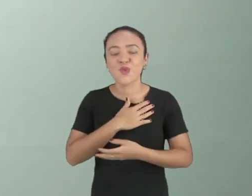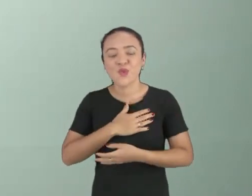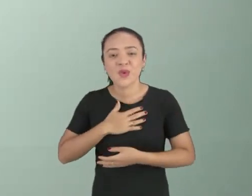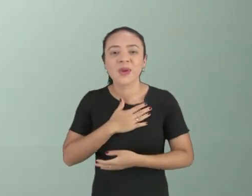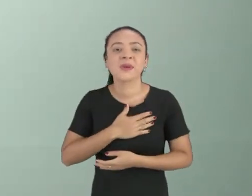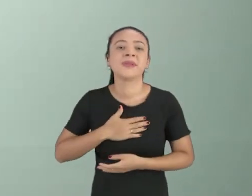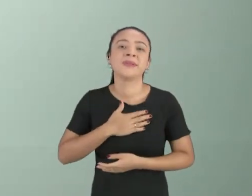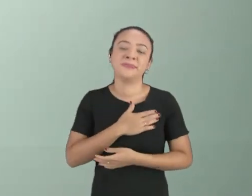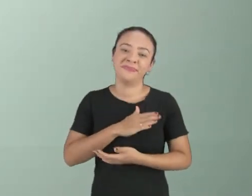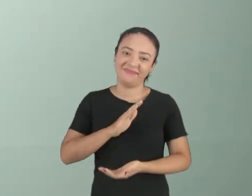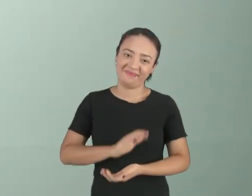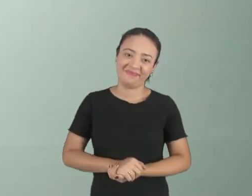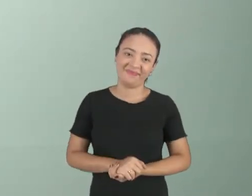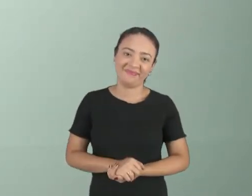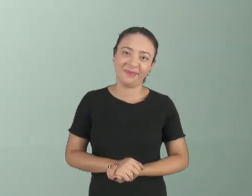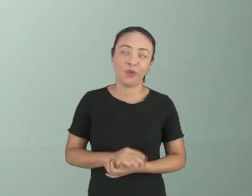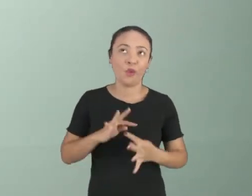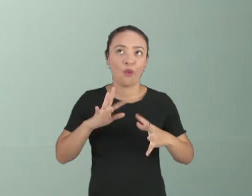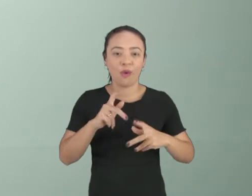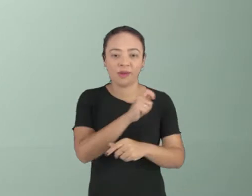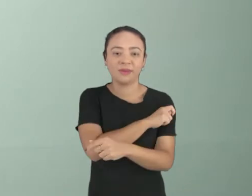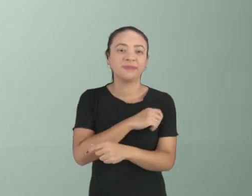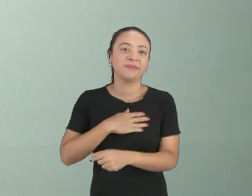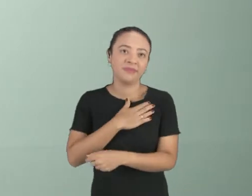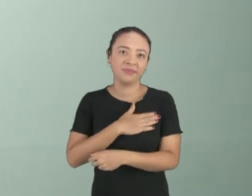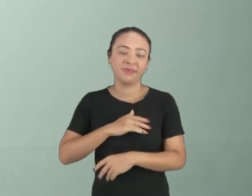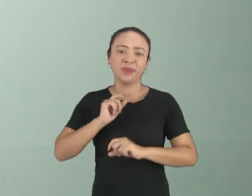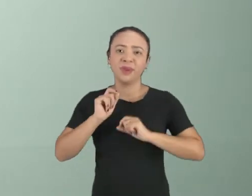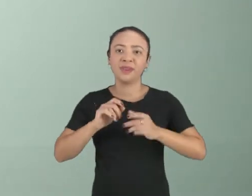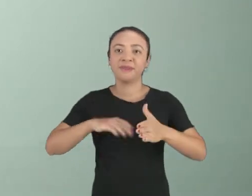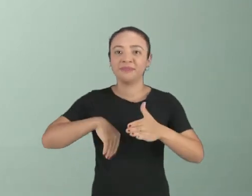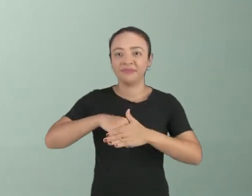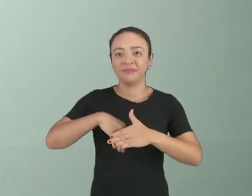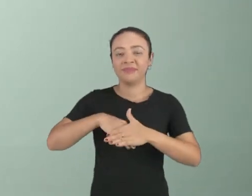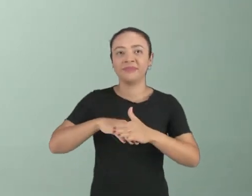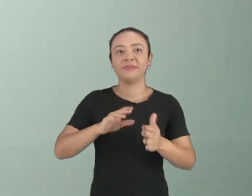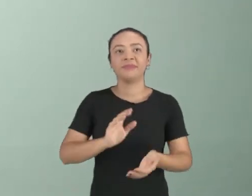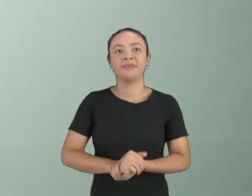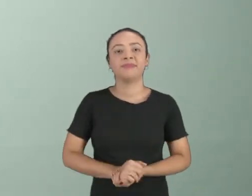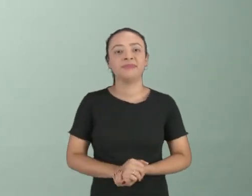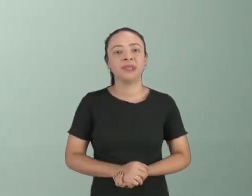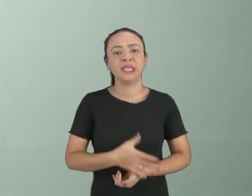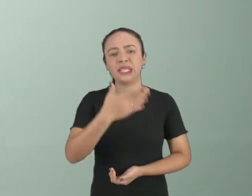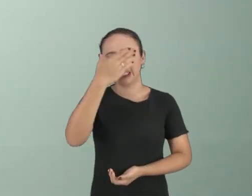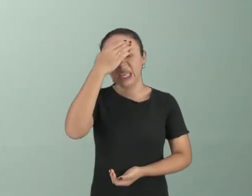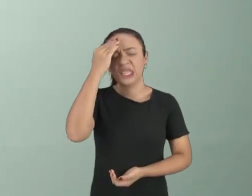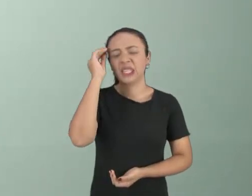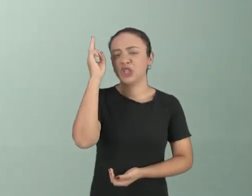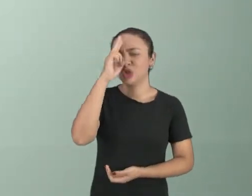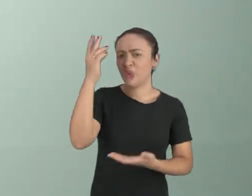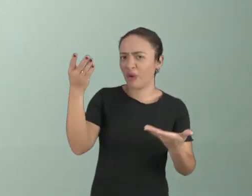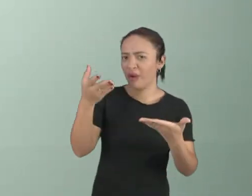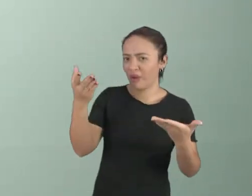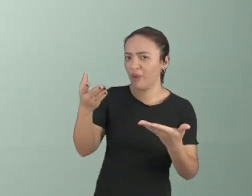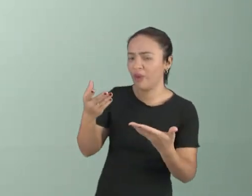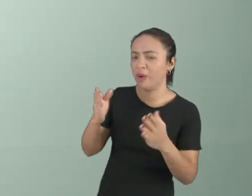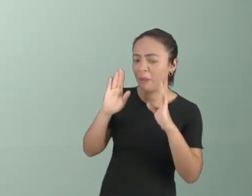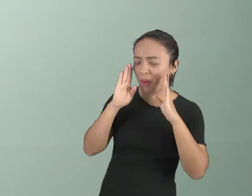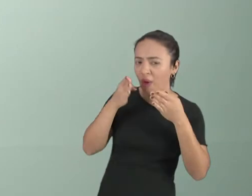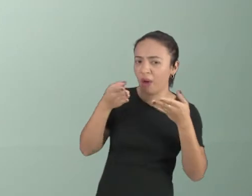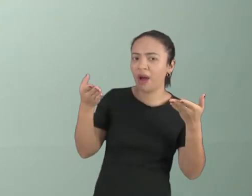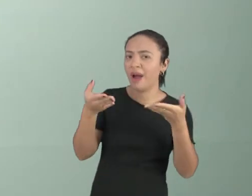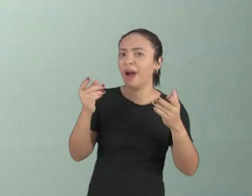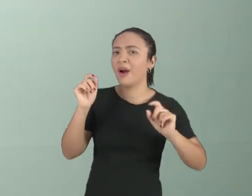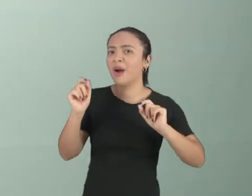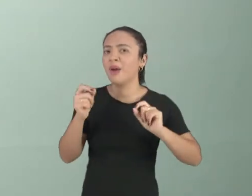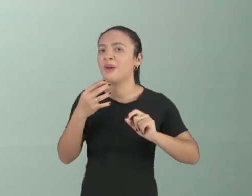Educação Física. É aquele dia entre os alunos que é o famoso futsal. Vamos conhecer um pouquinho da história desse esporte,